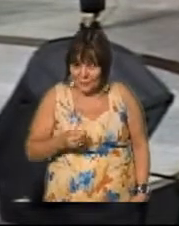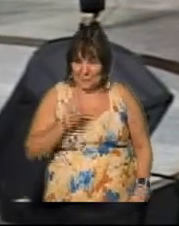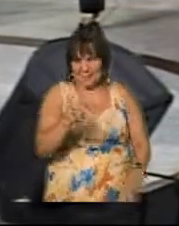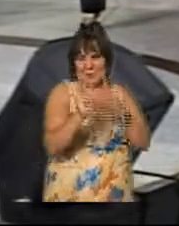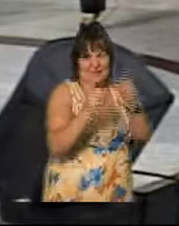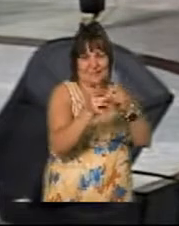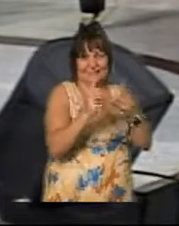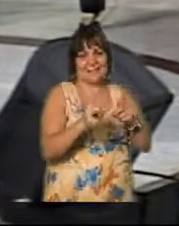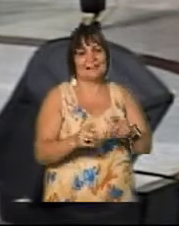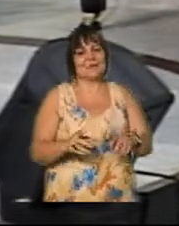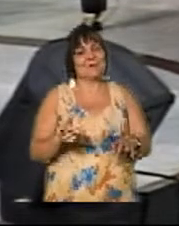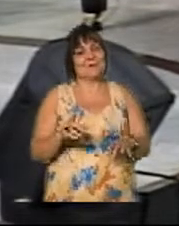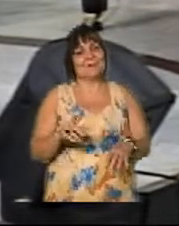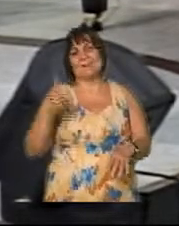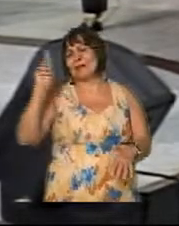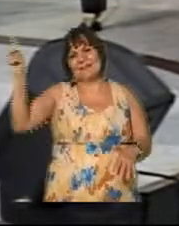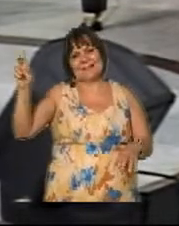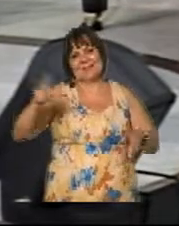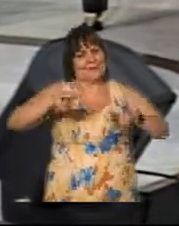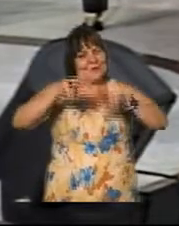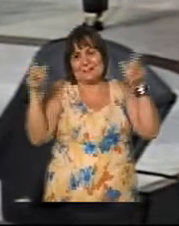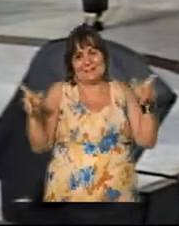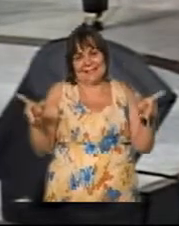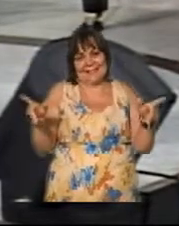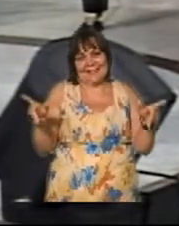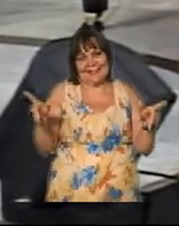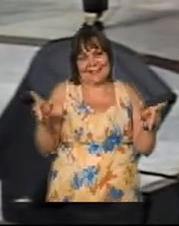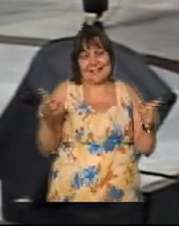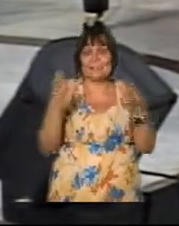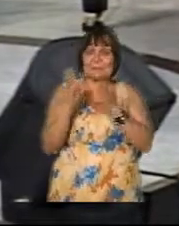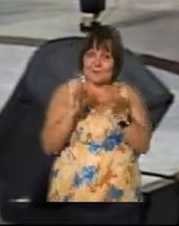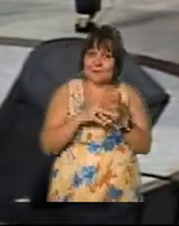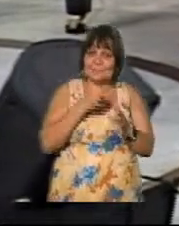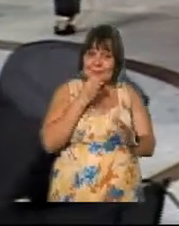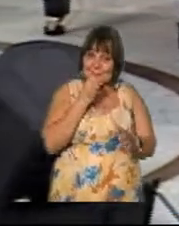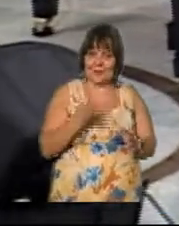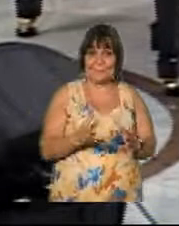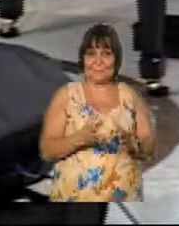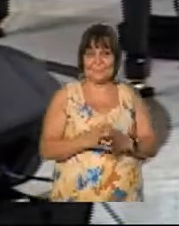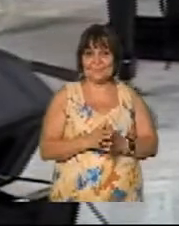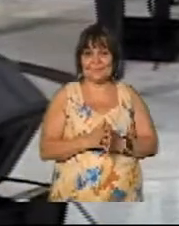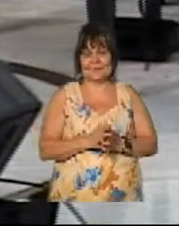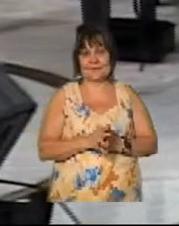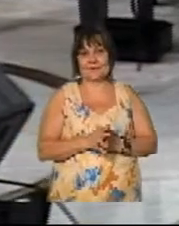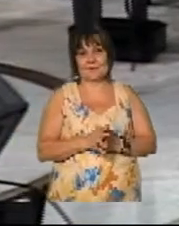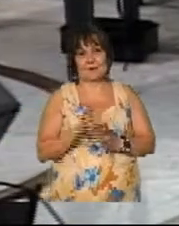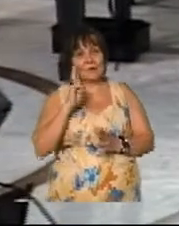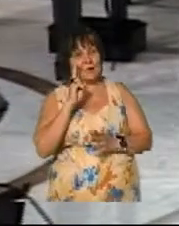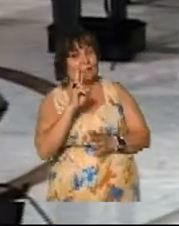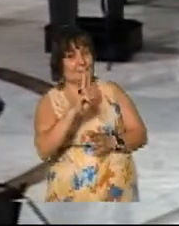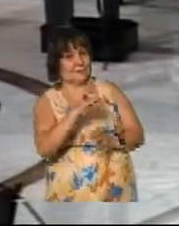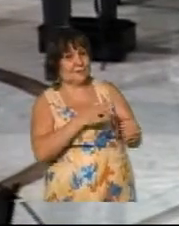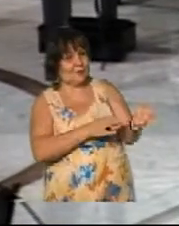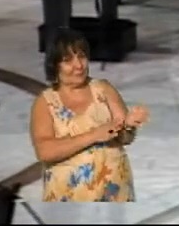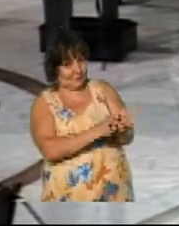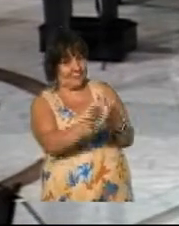um dedo, encostar contra a parede, fazer argumento. Jesus diz, então esta figura que é de Deus, o pai, quando viu o